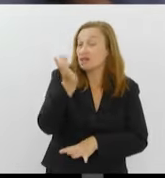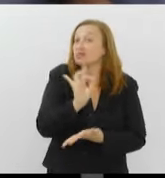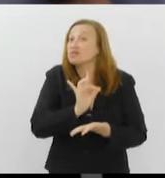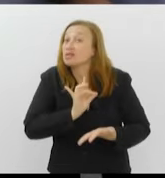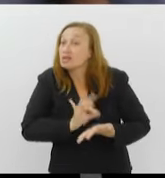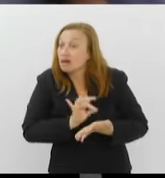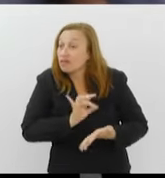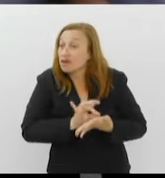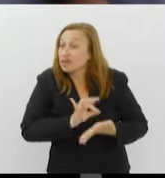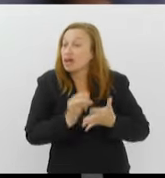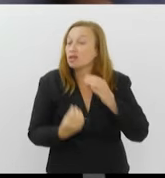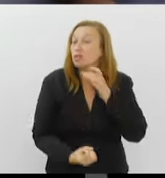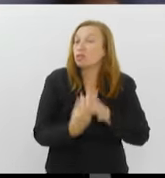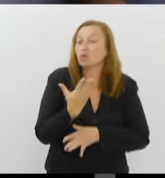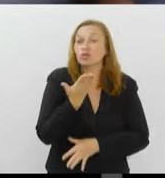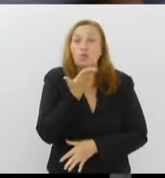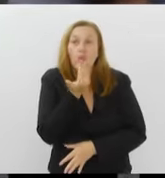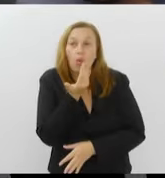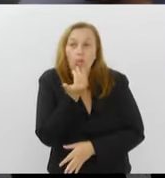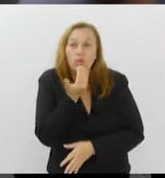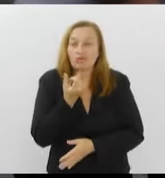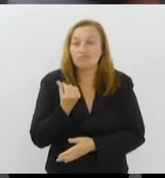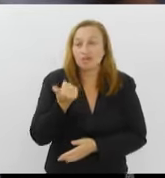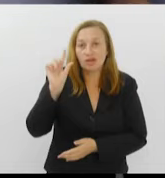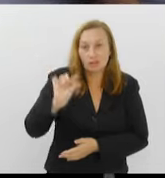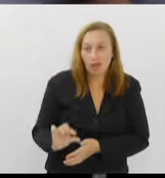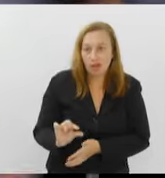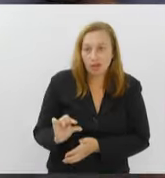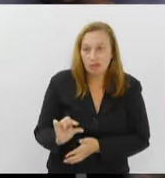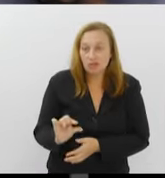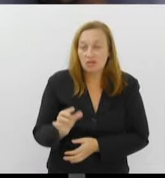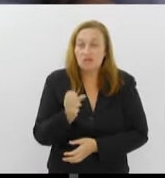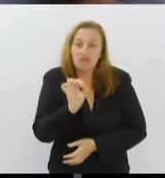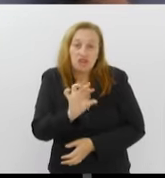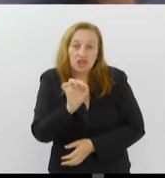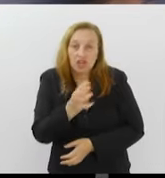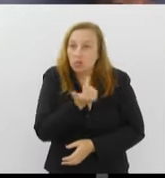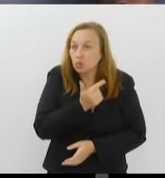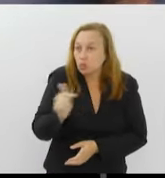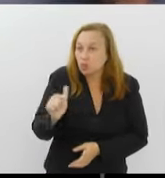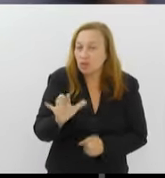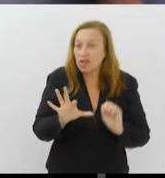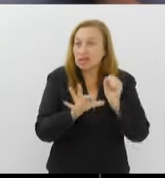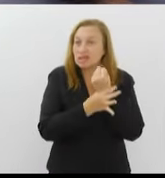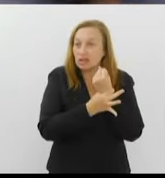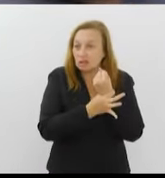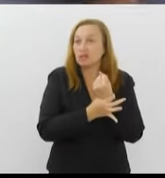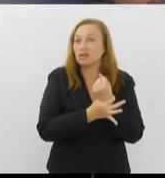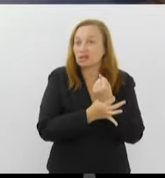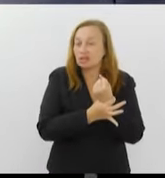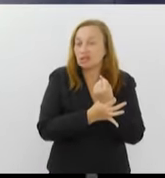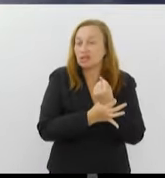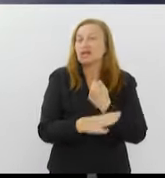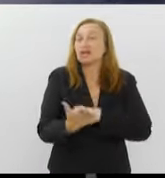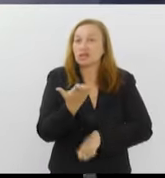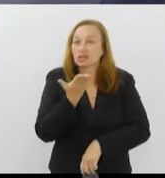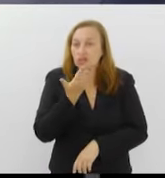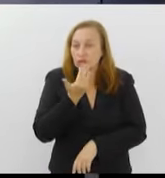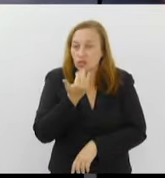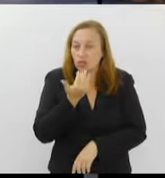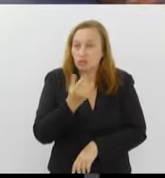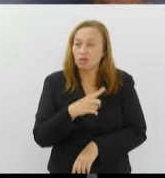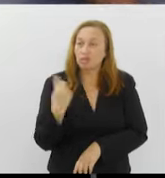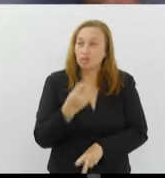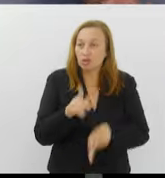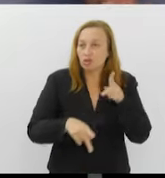verdade, produzir comida barata, sem veneno e que garanta os nutrientes para a nossa